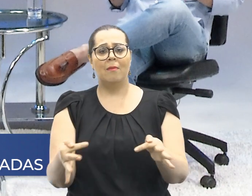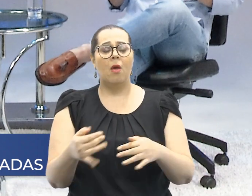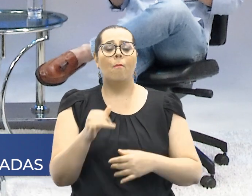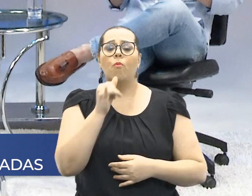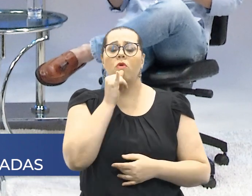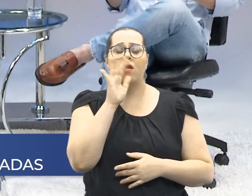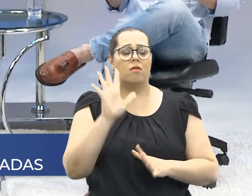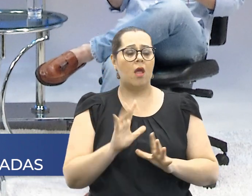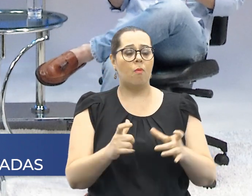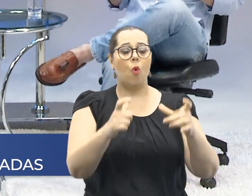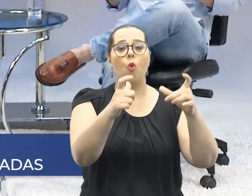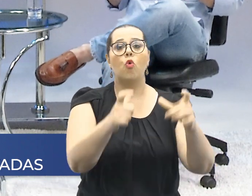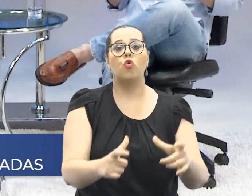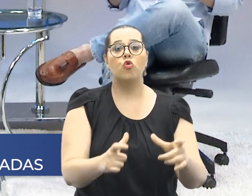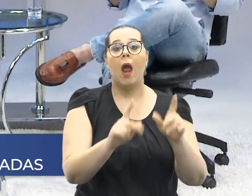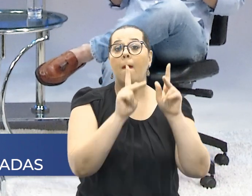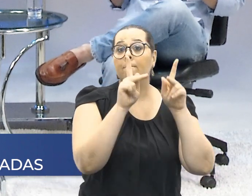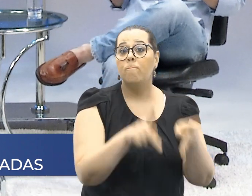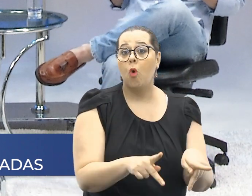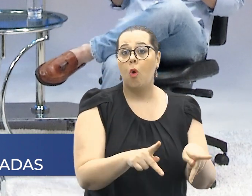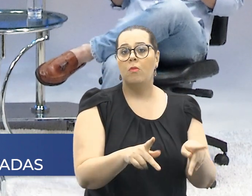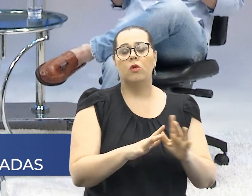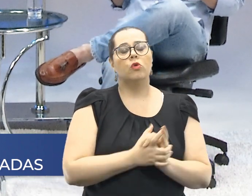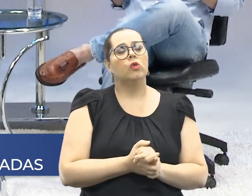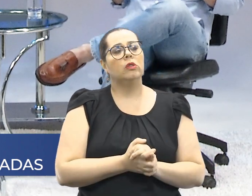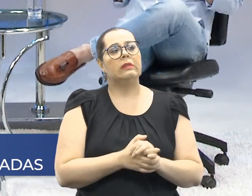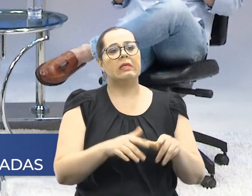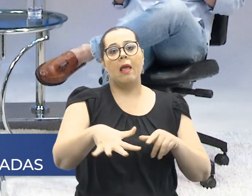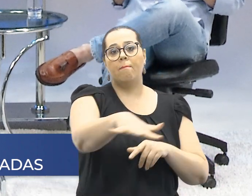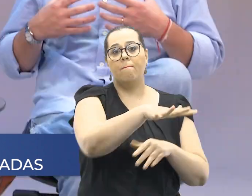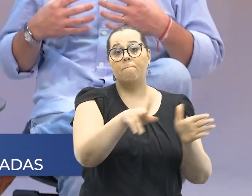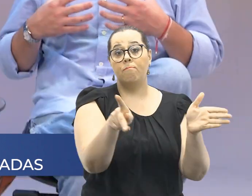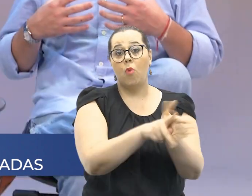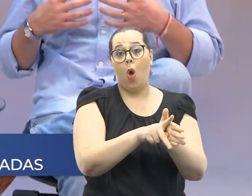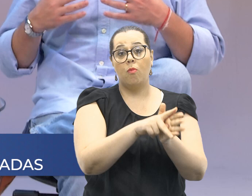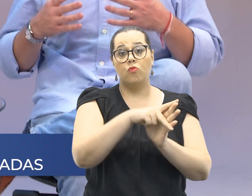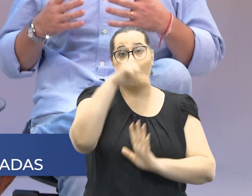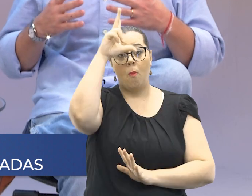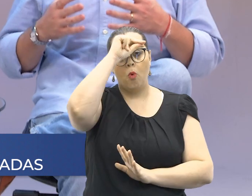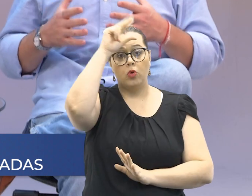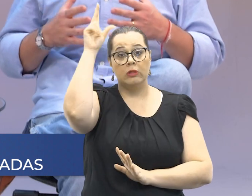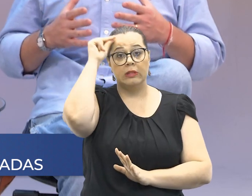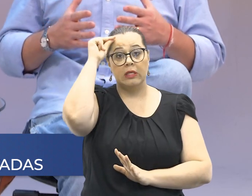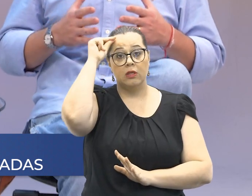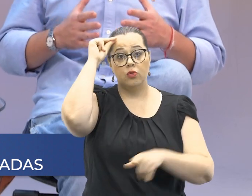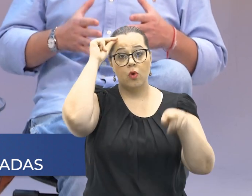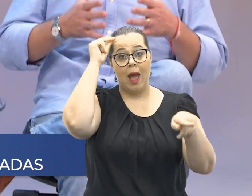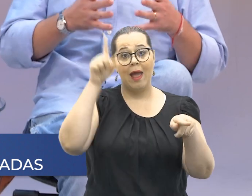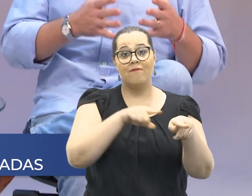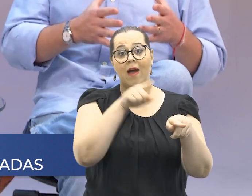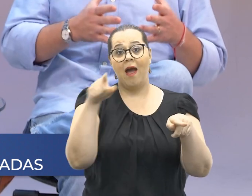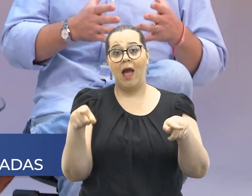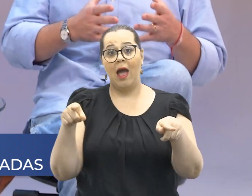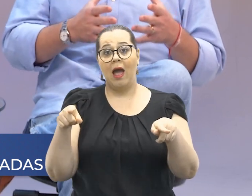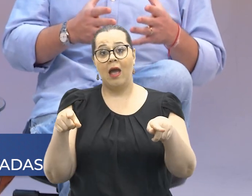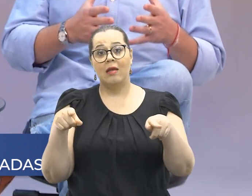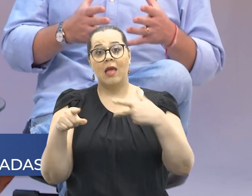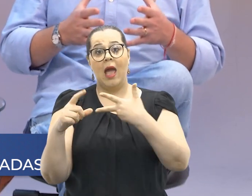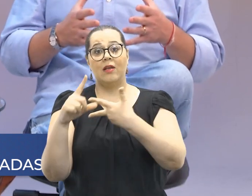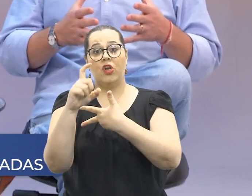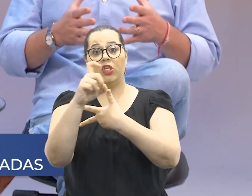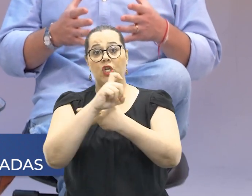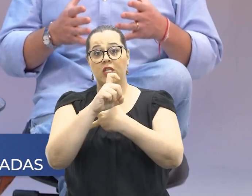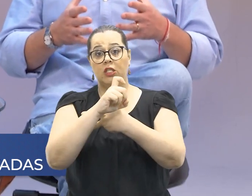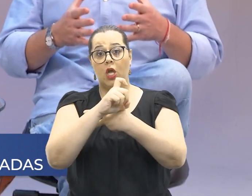a cedência onerosa de espaços que são públicos, então são da municipalidade, e passar para o Poder Executivo administrar e aí